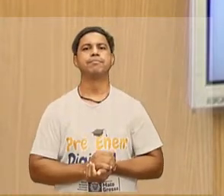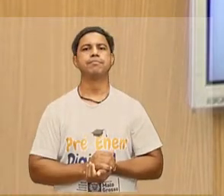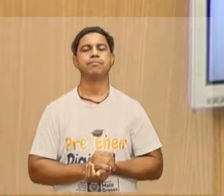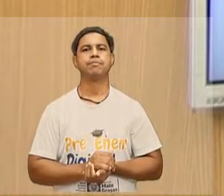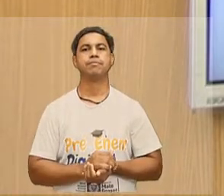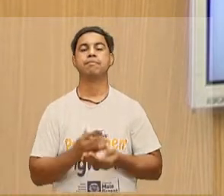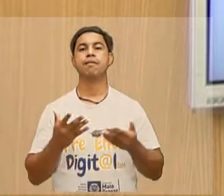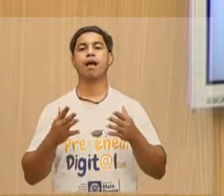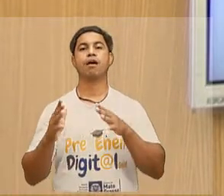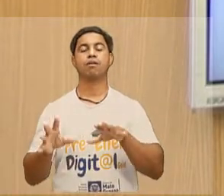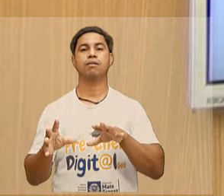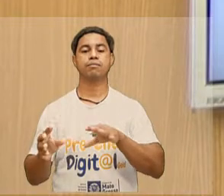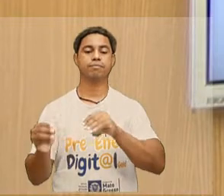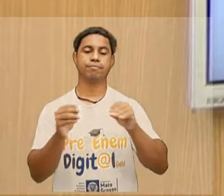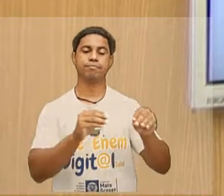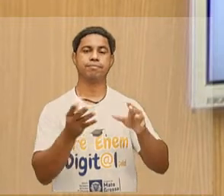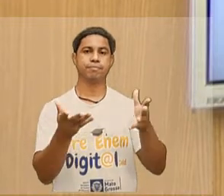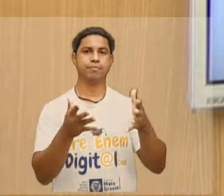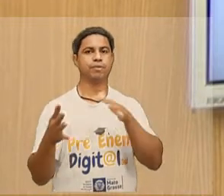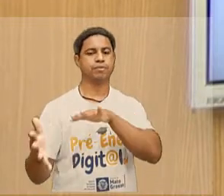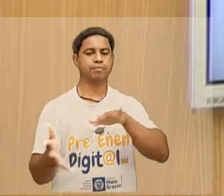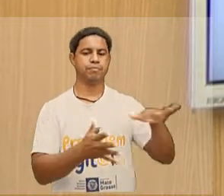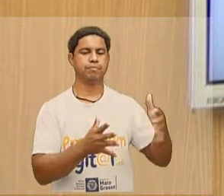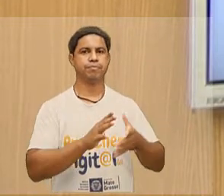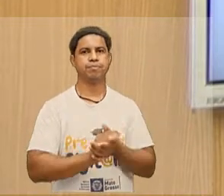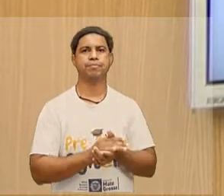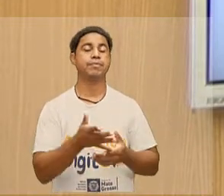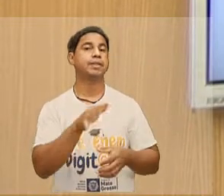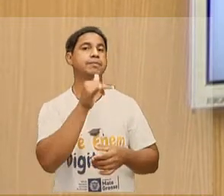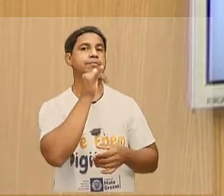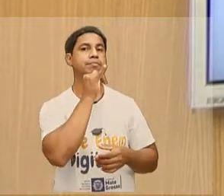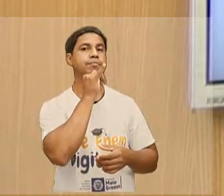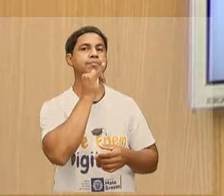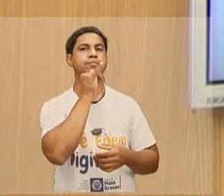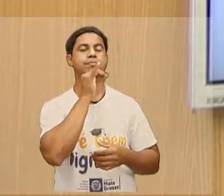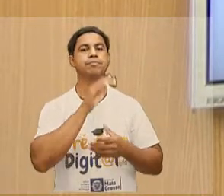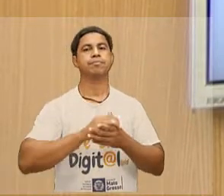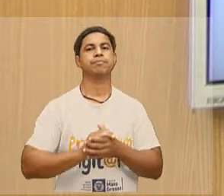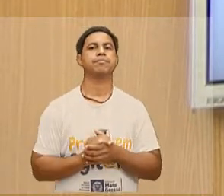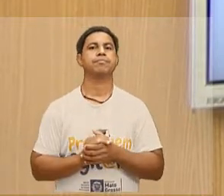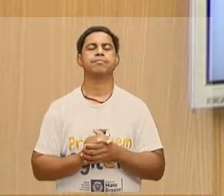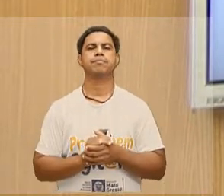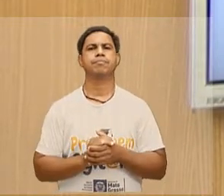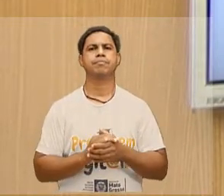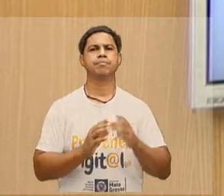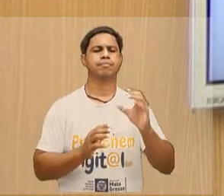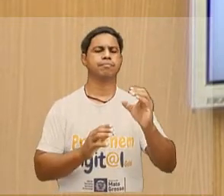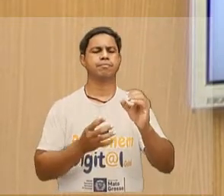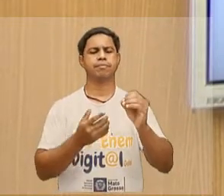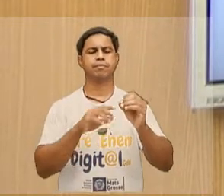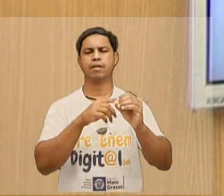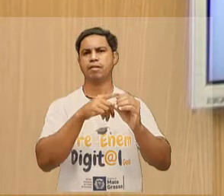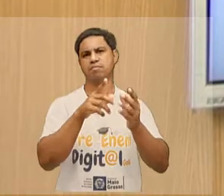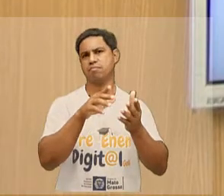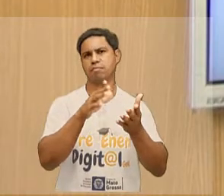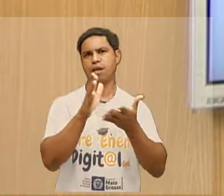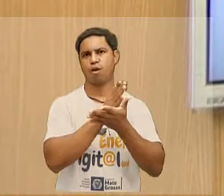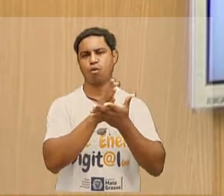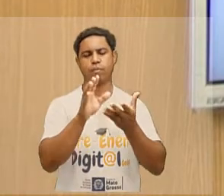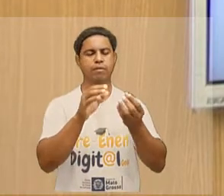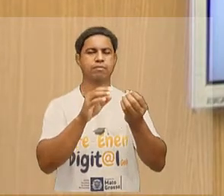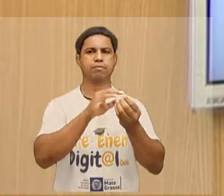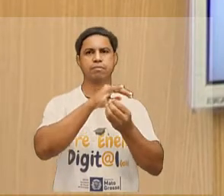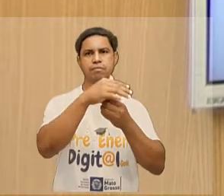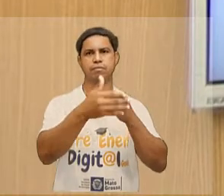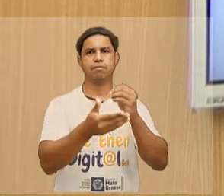Moçadinha, vamos trocar aqui, vamos fazer agora. Se eu tenho, por exemplo, aqui dentro desse dispositivo, 3 resistores conectados